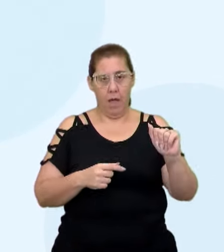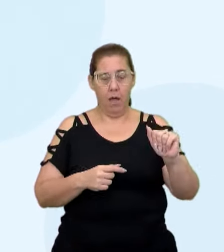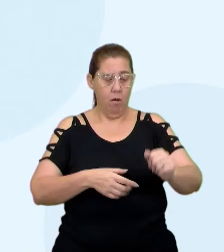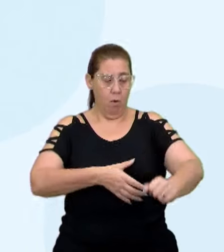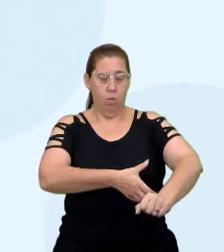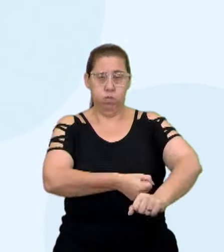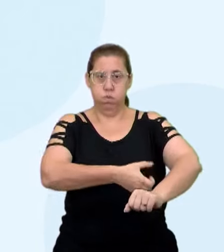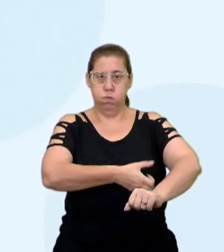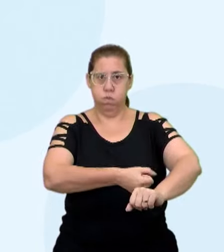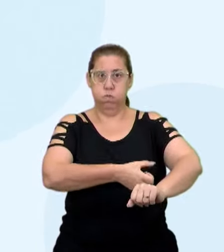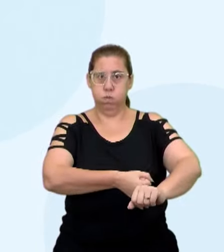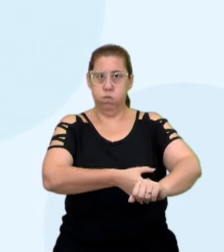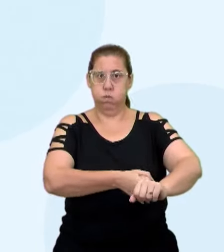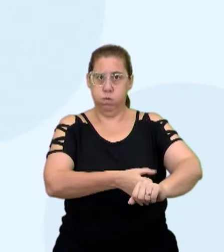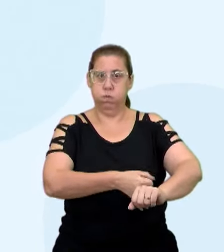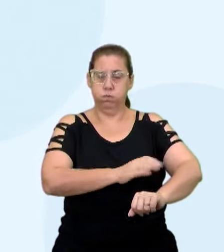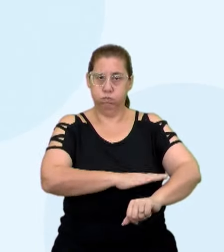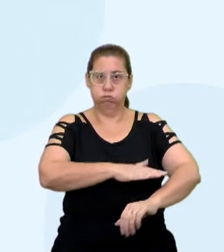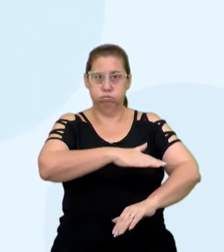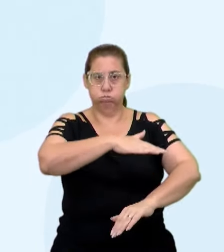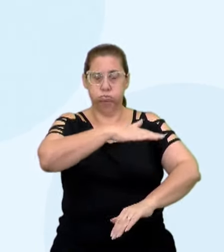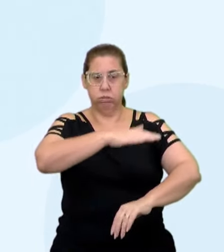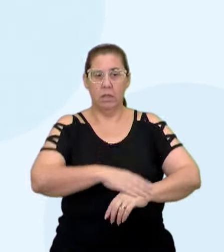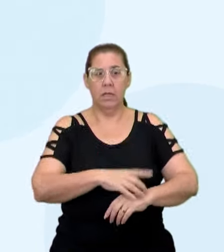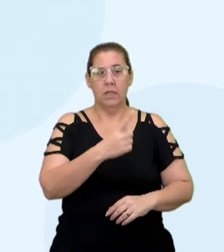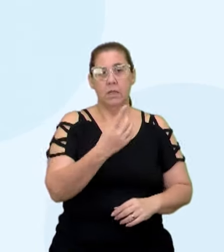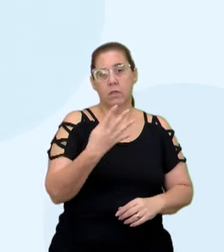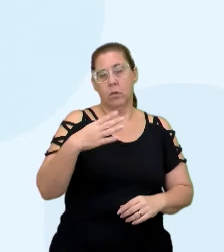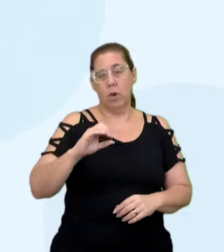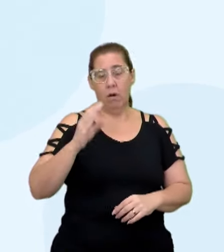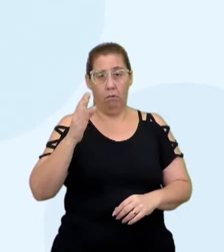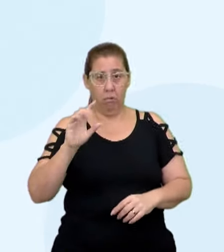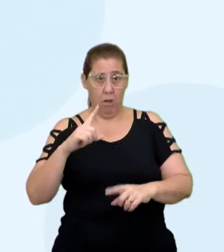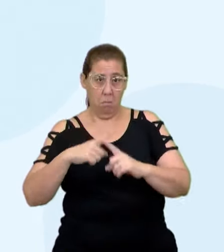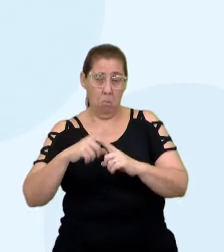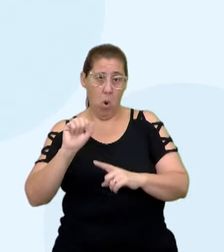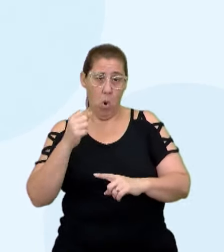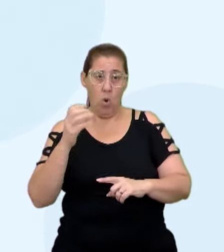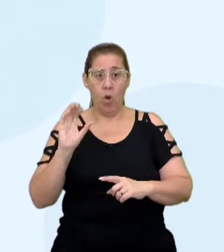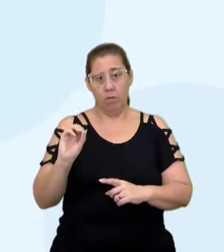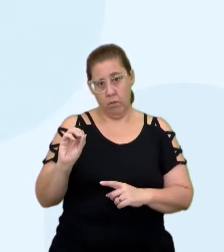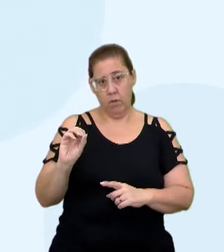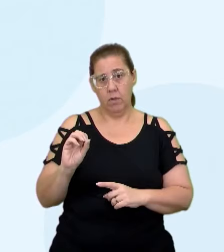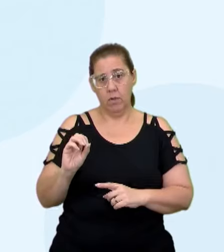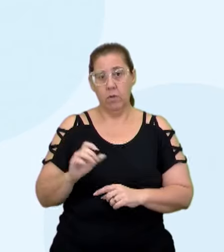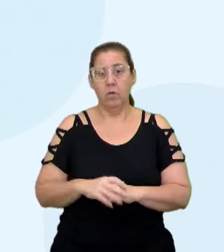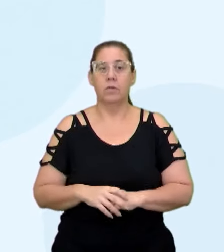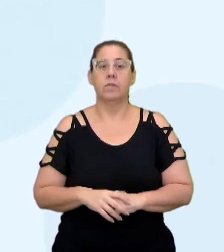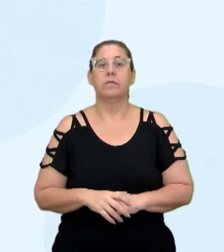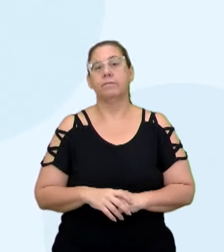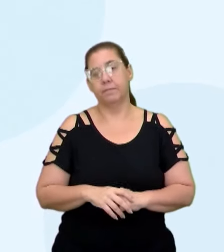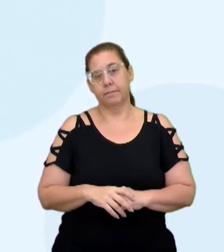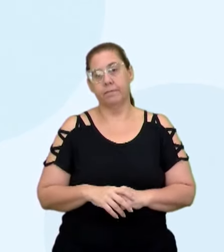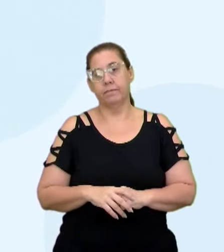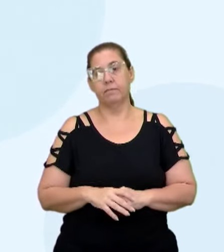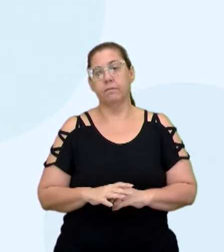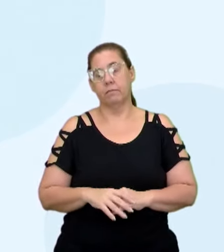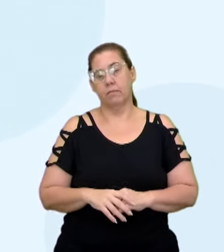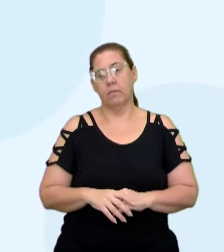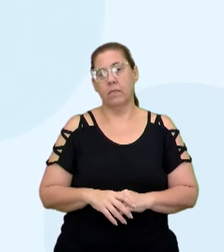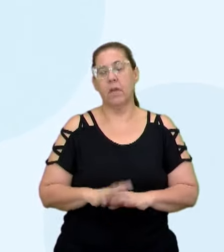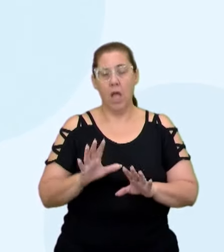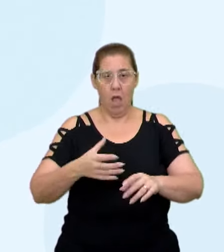pressão dela, né? Então, a pressão arterial. 140 por 80 é a famosa 14 por 8.